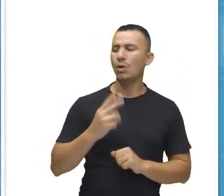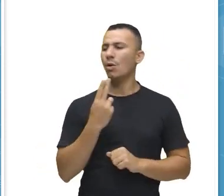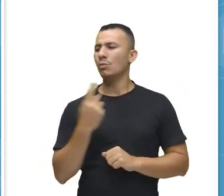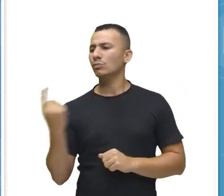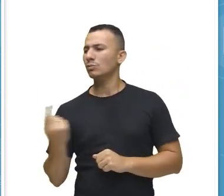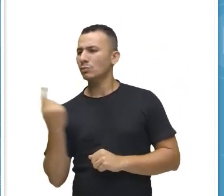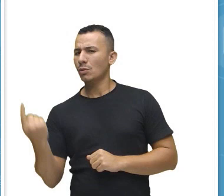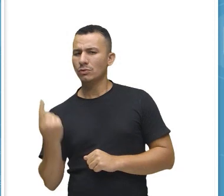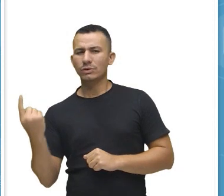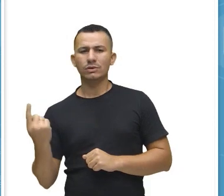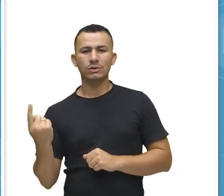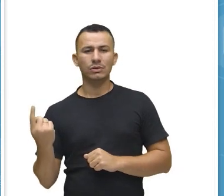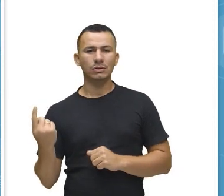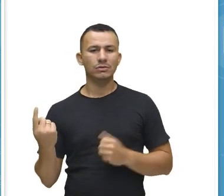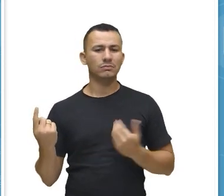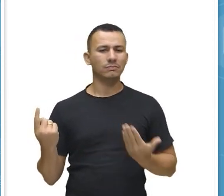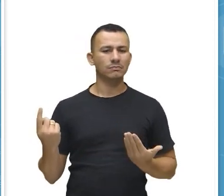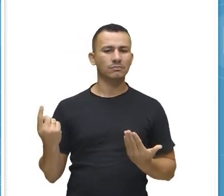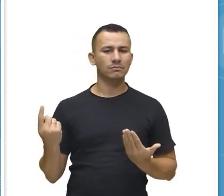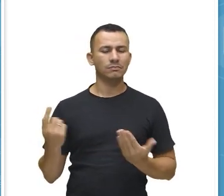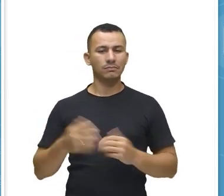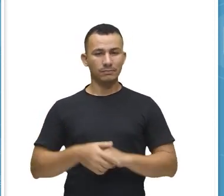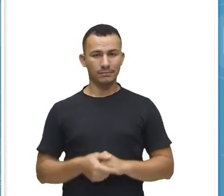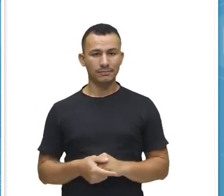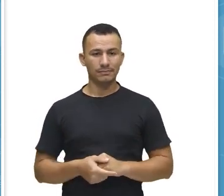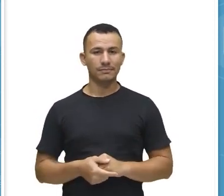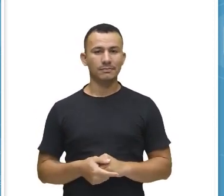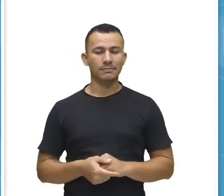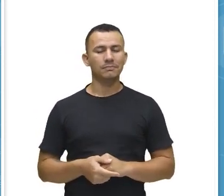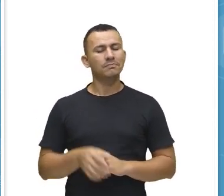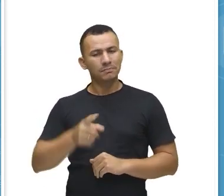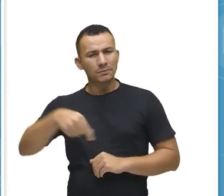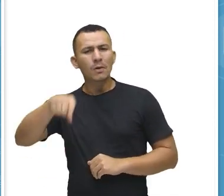vocês fecharam? Gente, vocês fecharam aí de forma